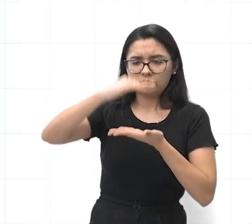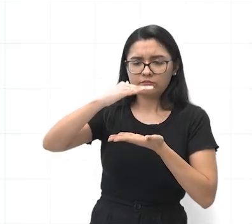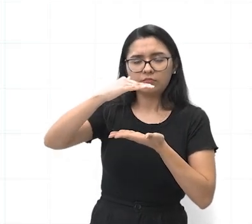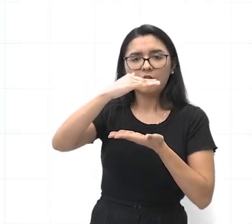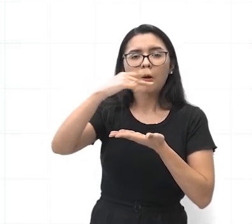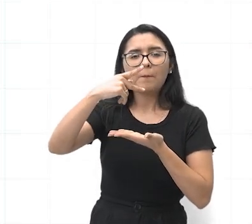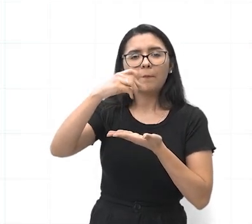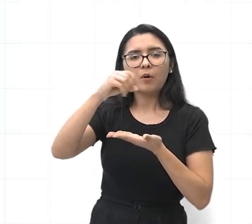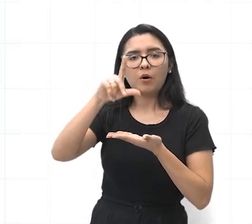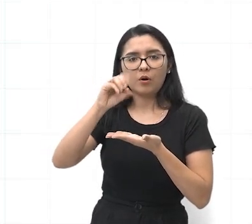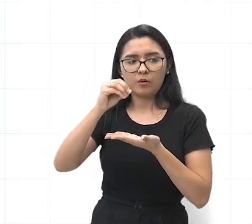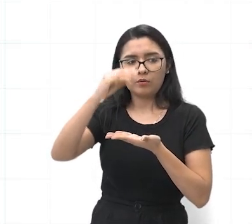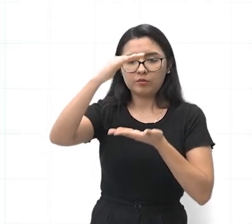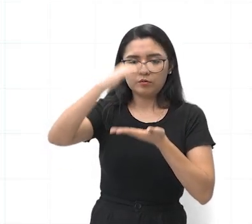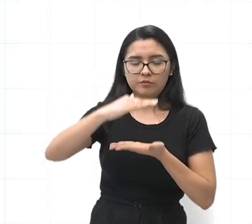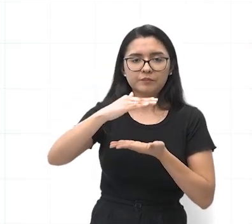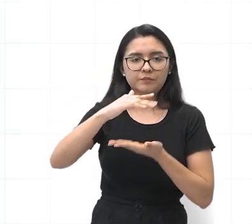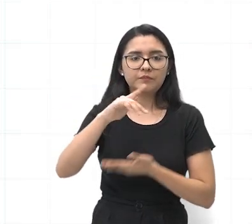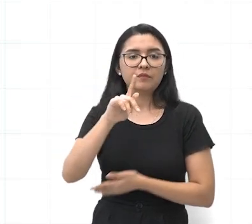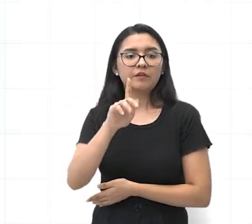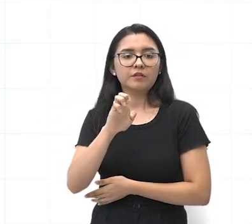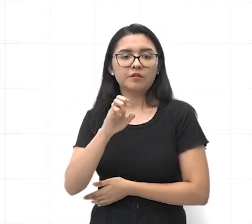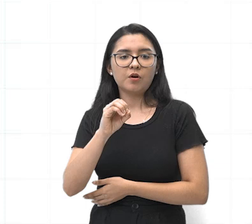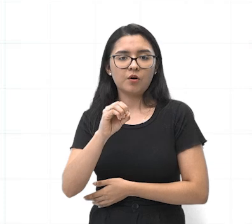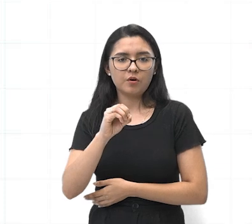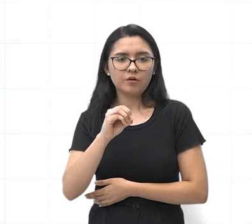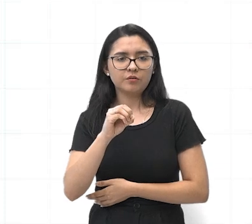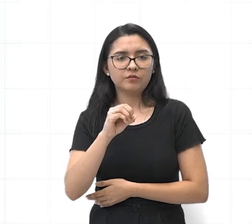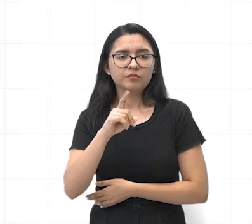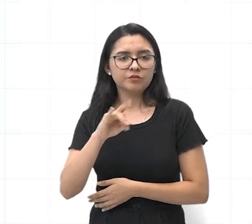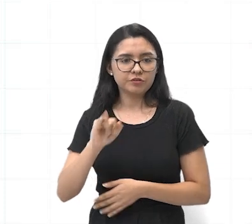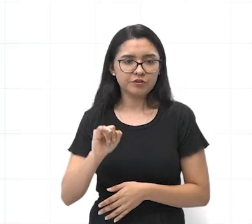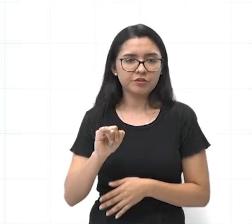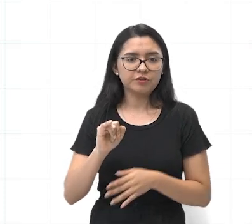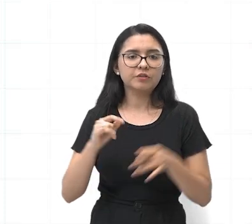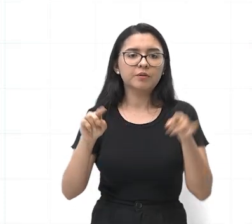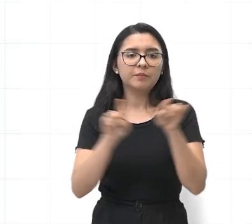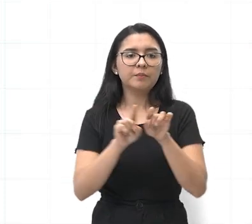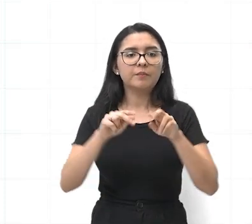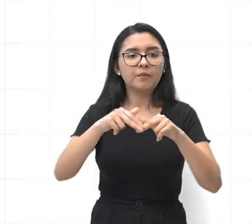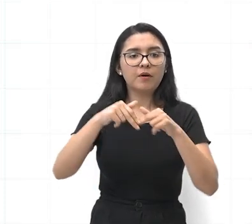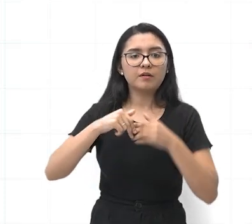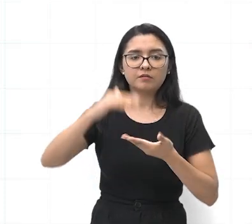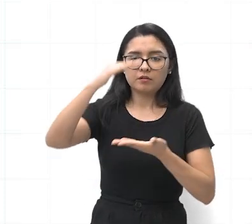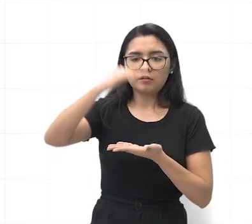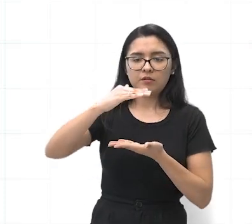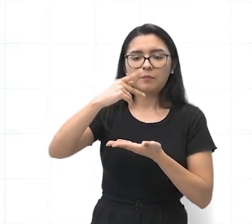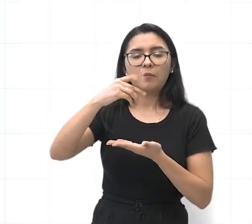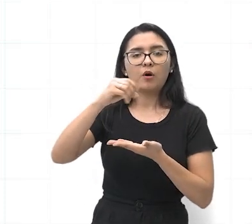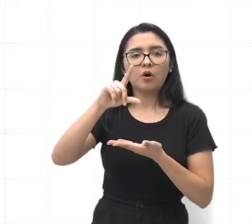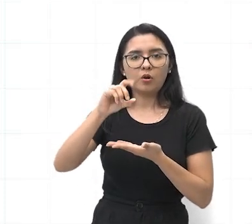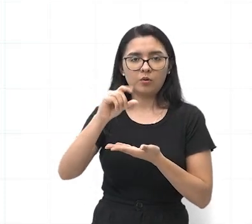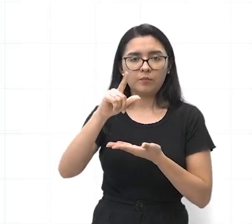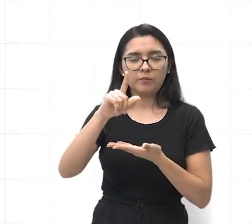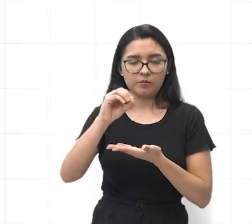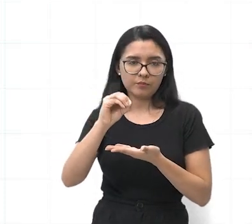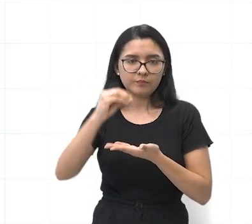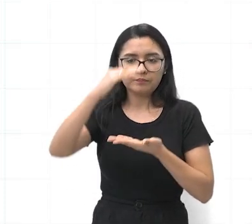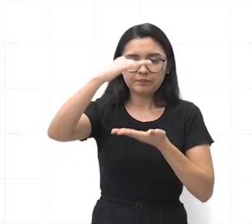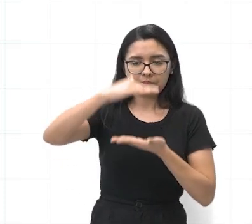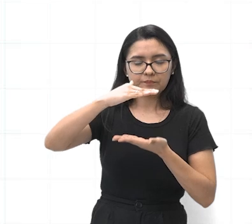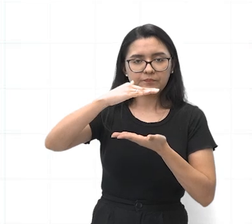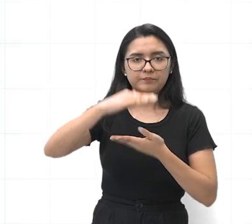nós chamamos de geóide. Por quê? Porque nos polos ele é levemente